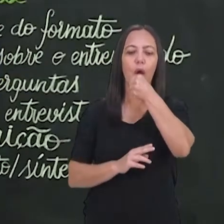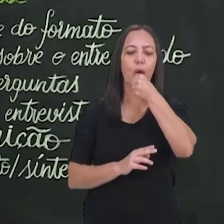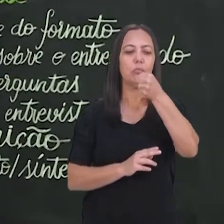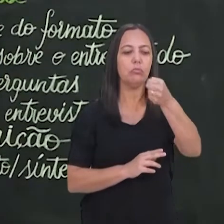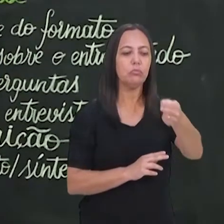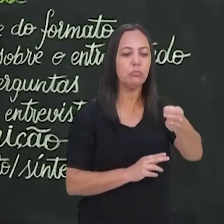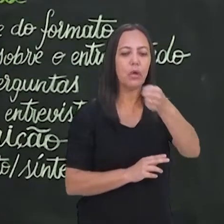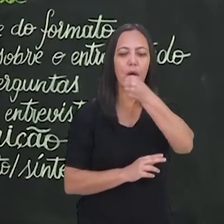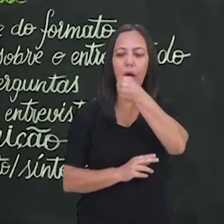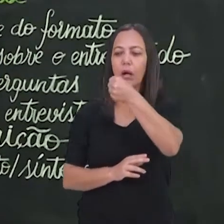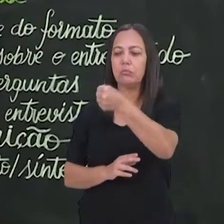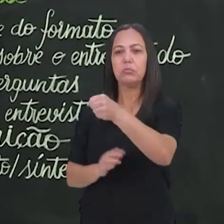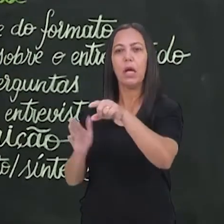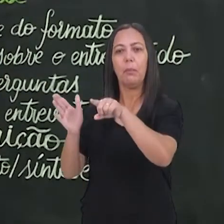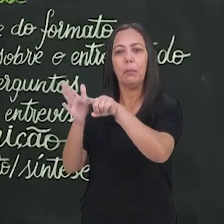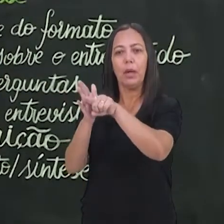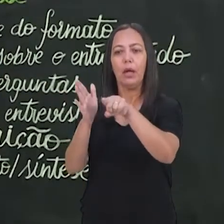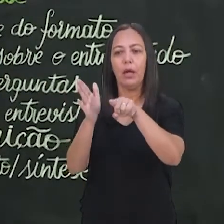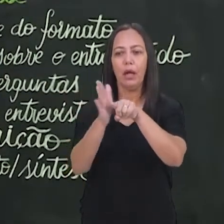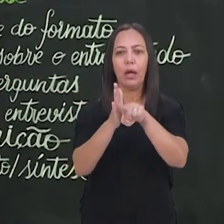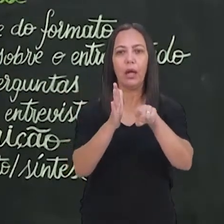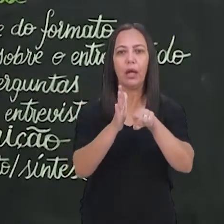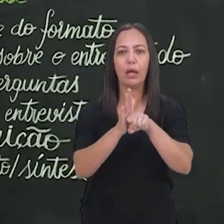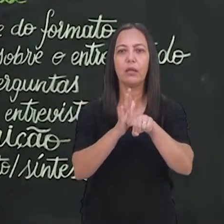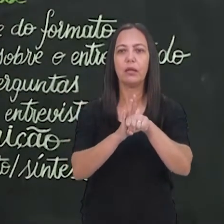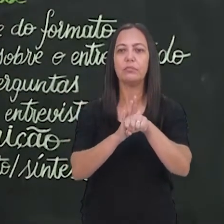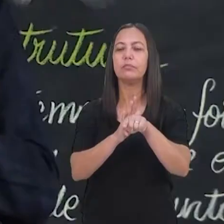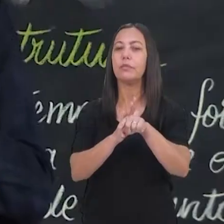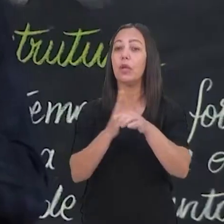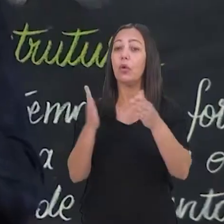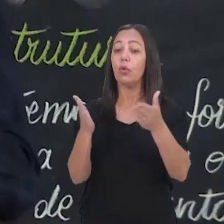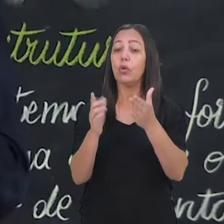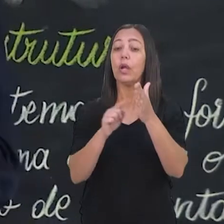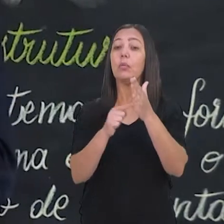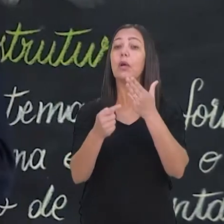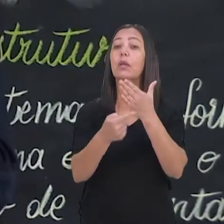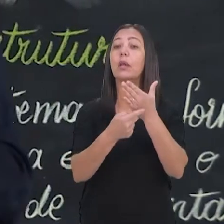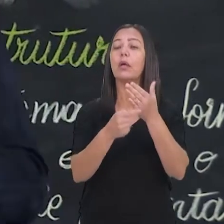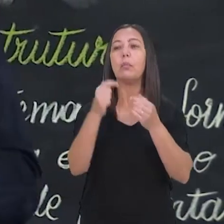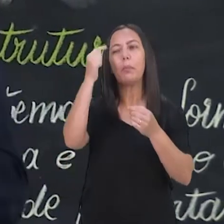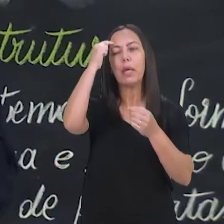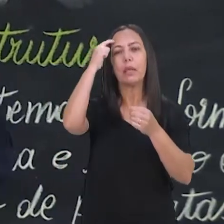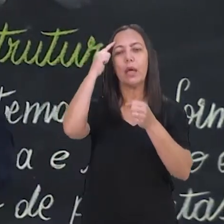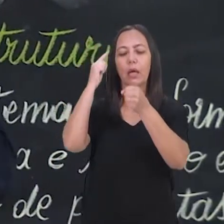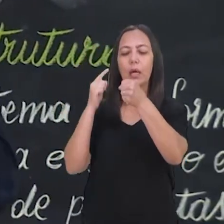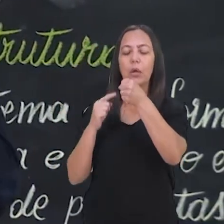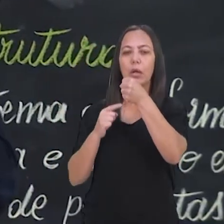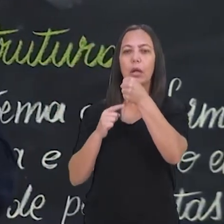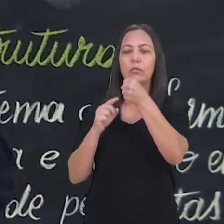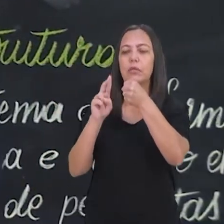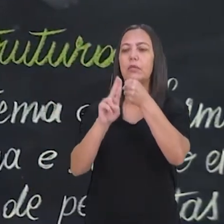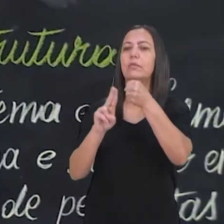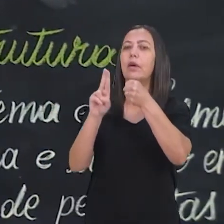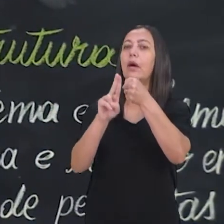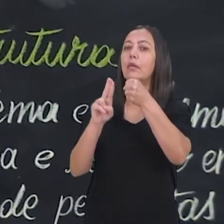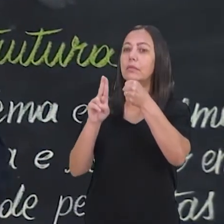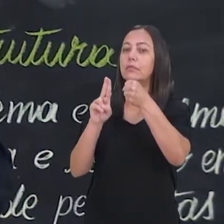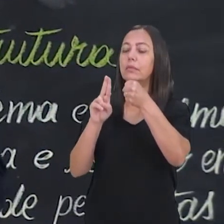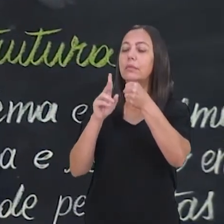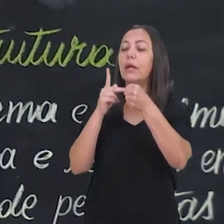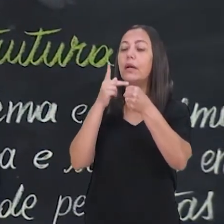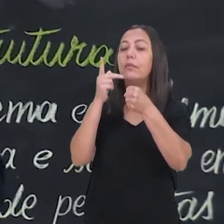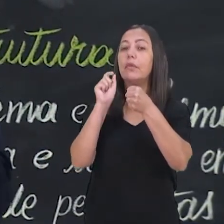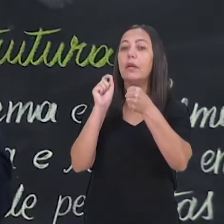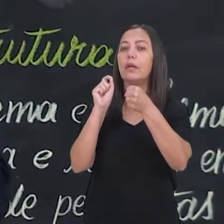aos entrevistados e fazendo algumas perguntas. Aí eu queria trabalhar em cima dessa metáfora. Vamos pensar que esse microfone é o seu objeto de trabalho para você